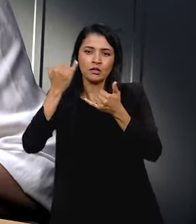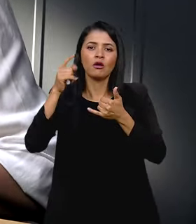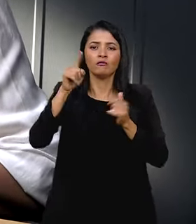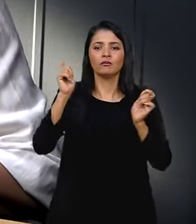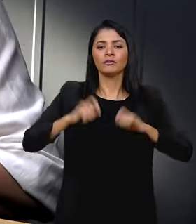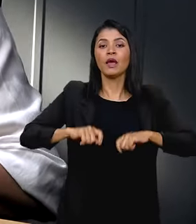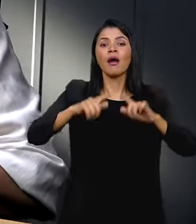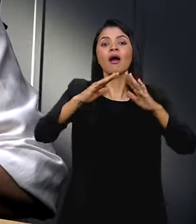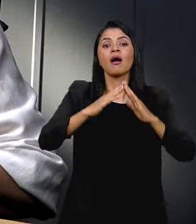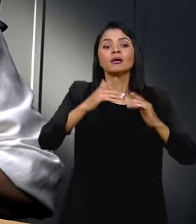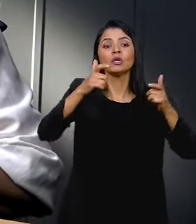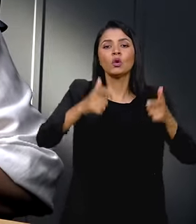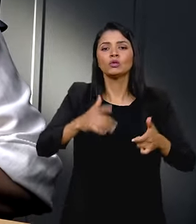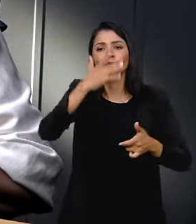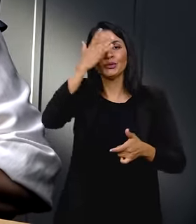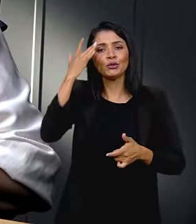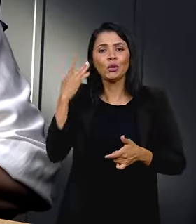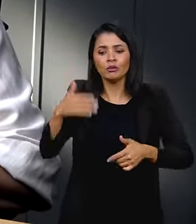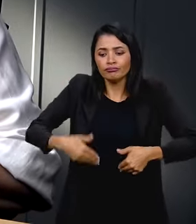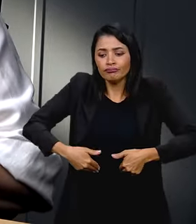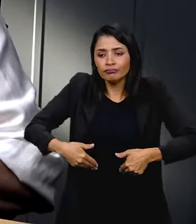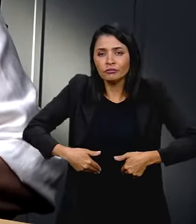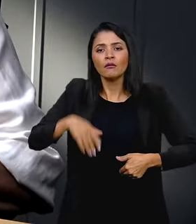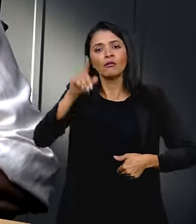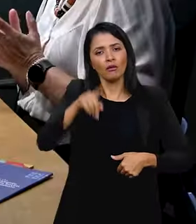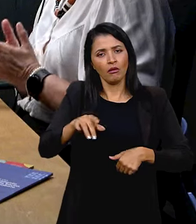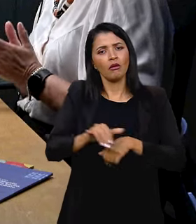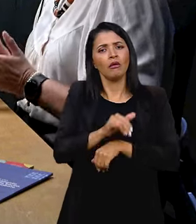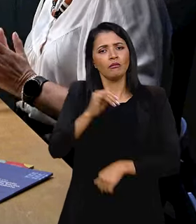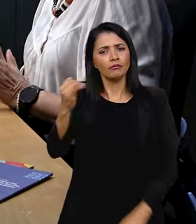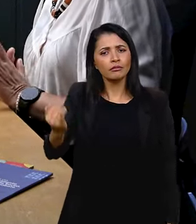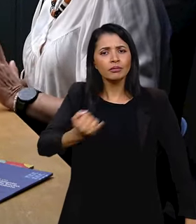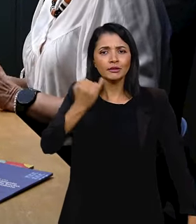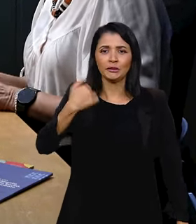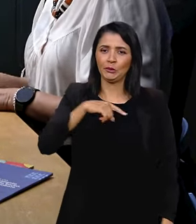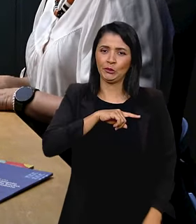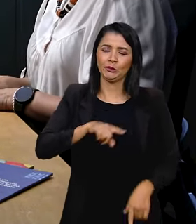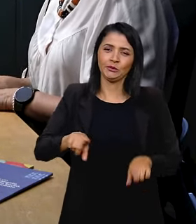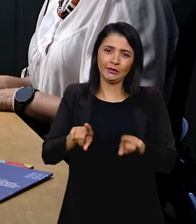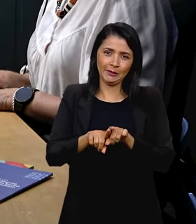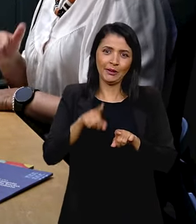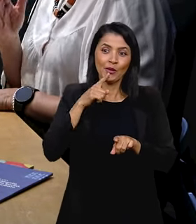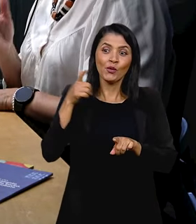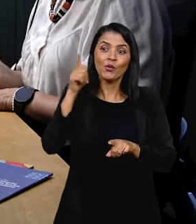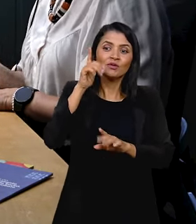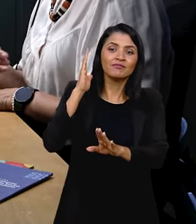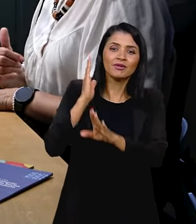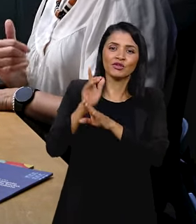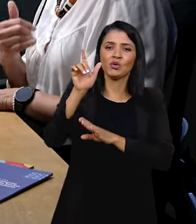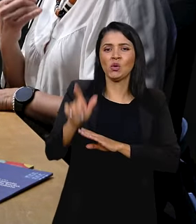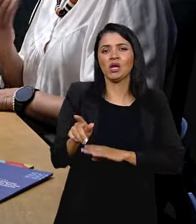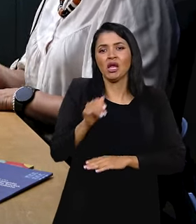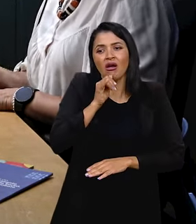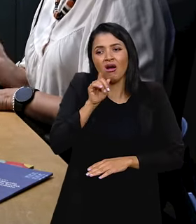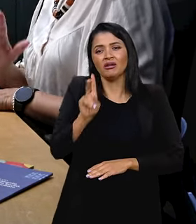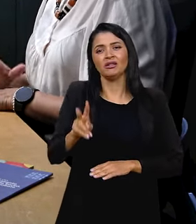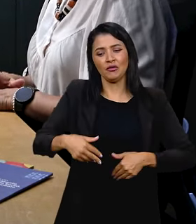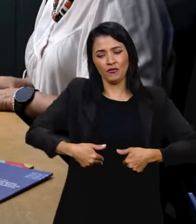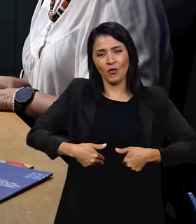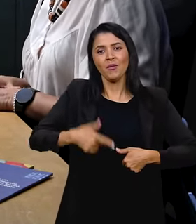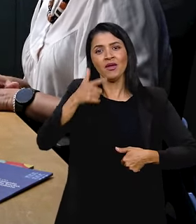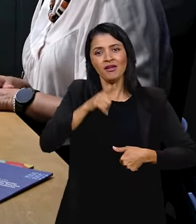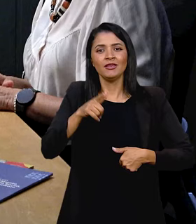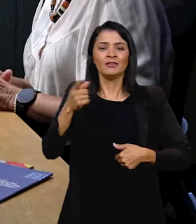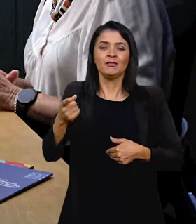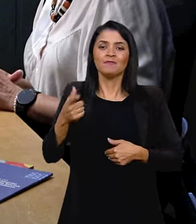gente achar o domicílio dessas pessoas né O que vai ser uma ferramenta muito muito importante pra gente alcançar quem ainda passa fome